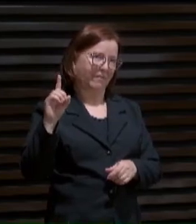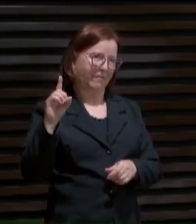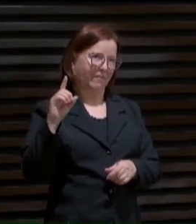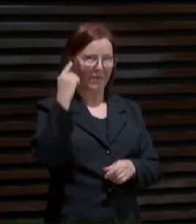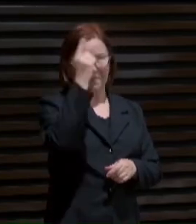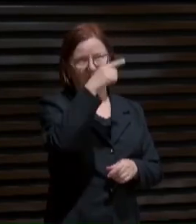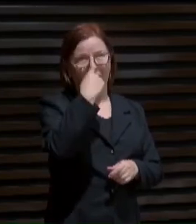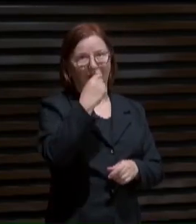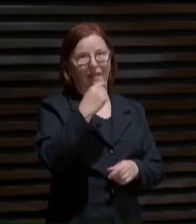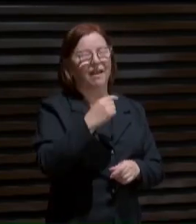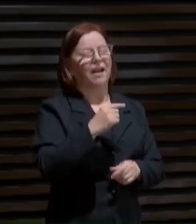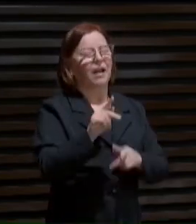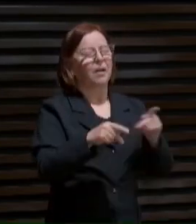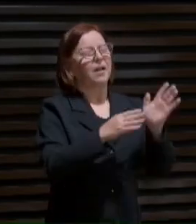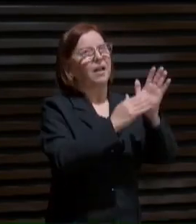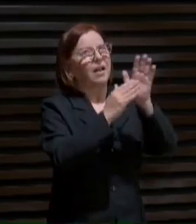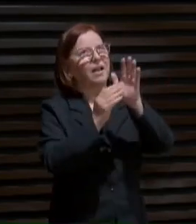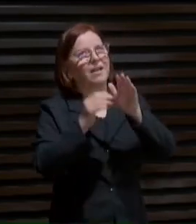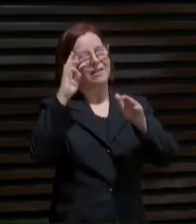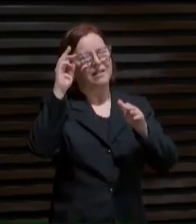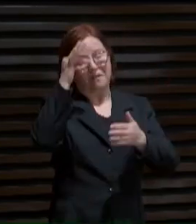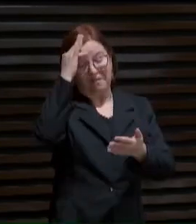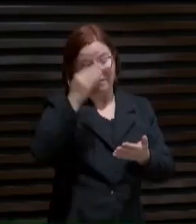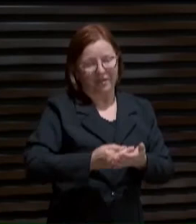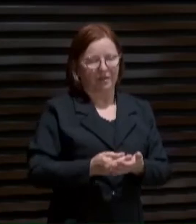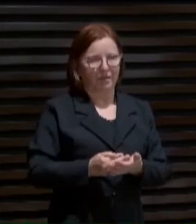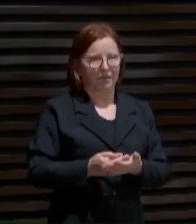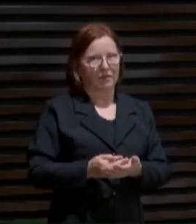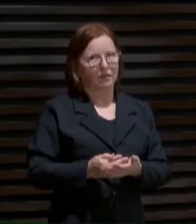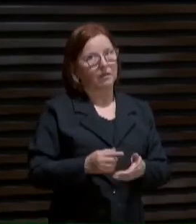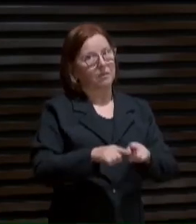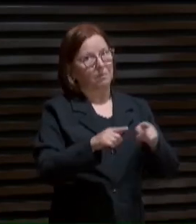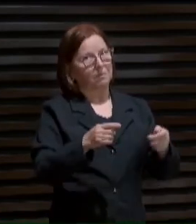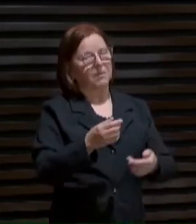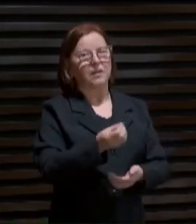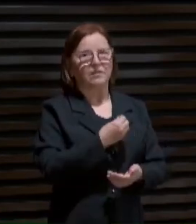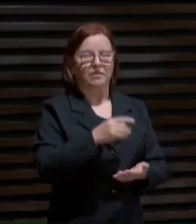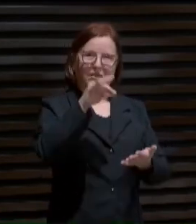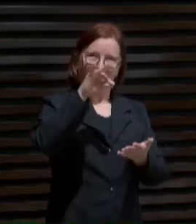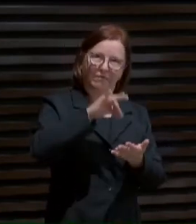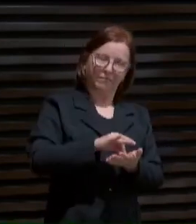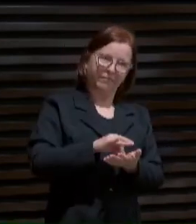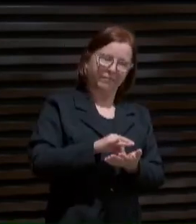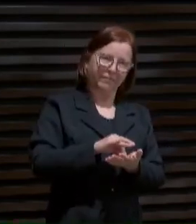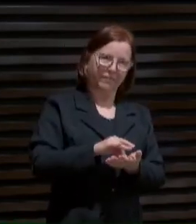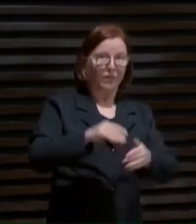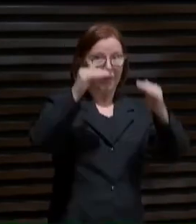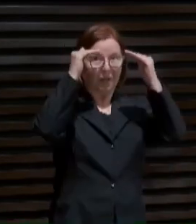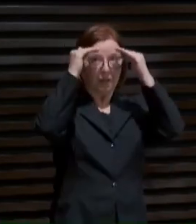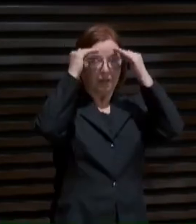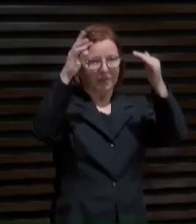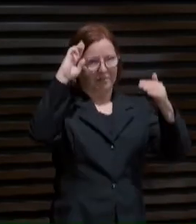louvam ao Senhor com ferrou é uma coisa mas viver de fato e em obediência